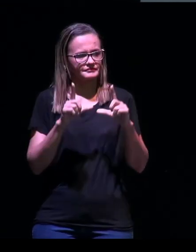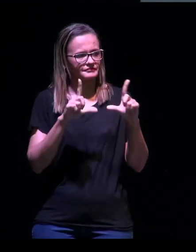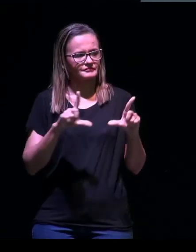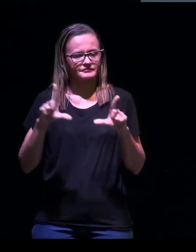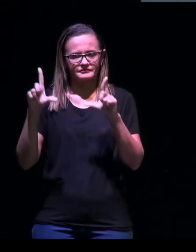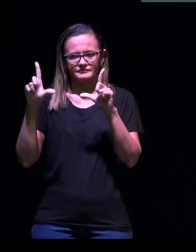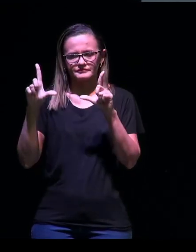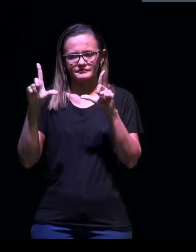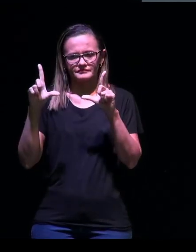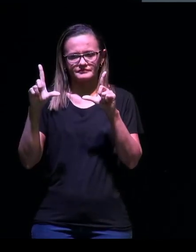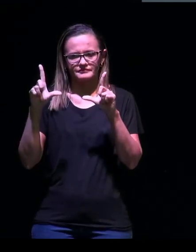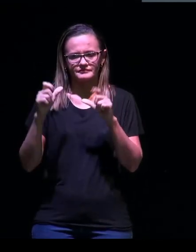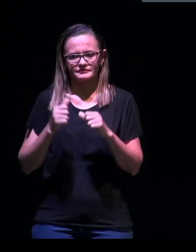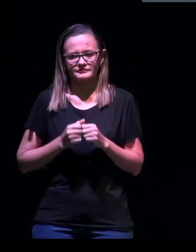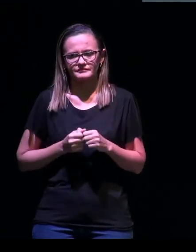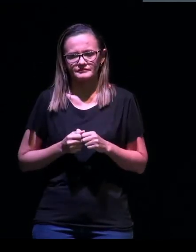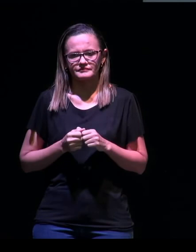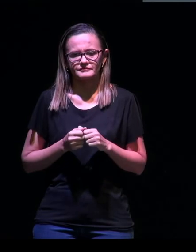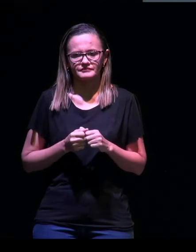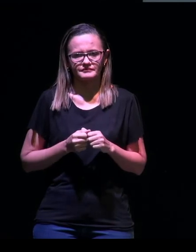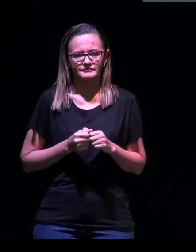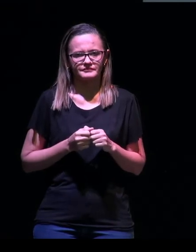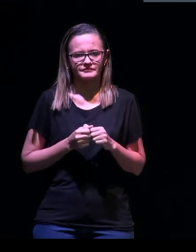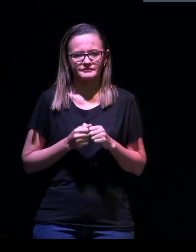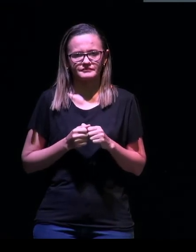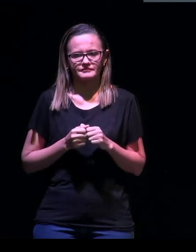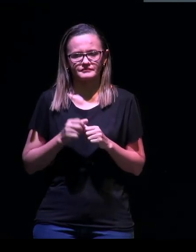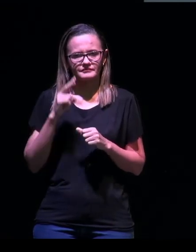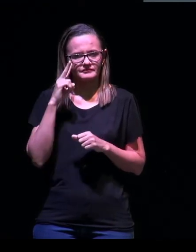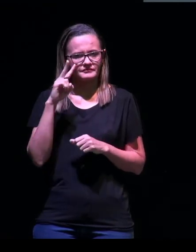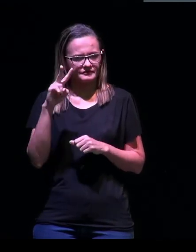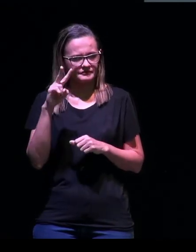1, 2, 3, 4. Relógio do fim do mundo, não sei se conseguiu.